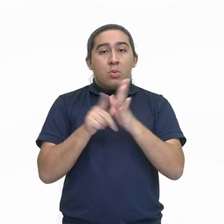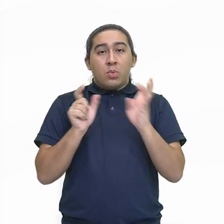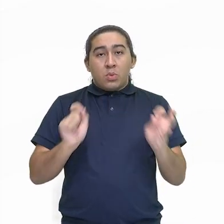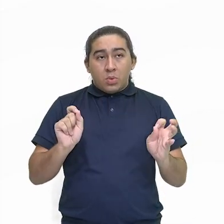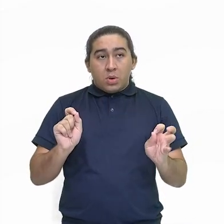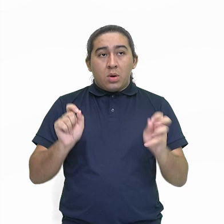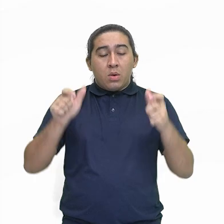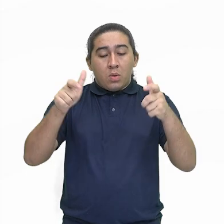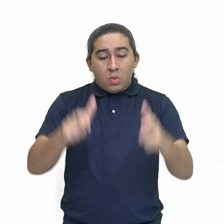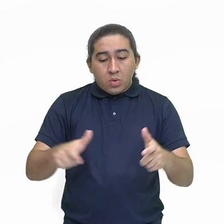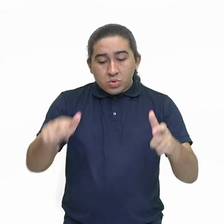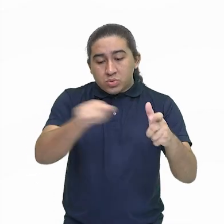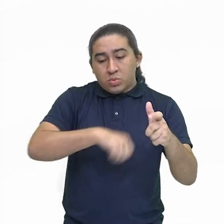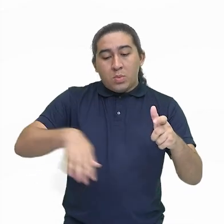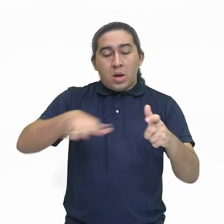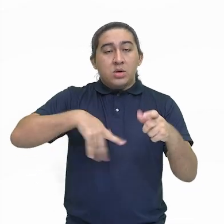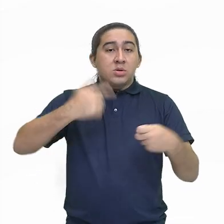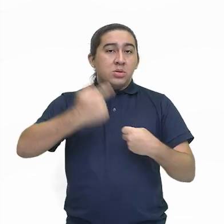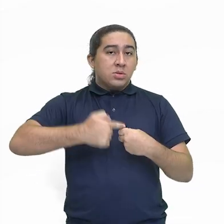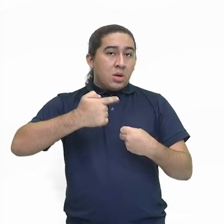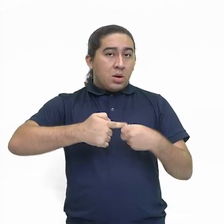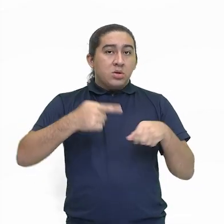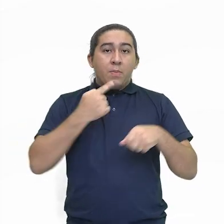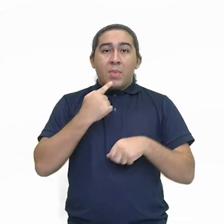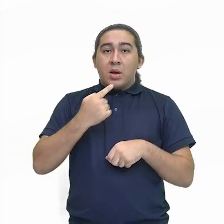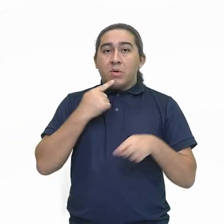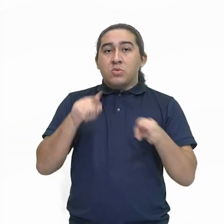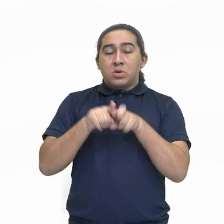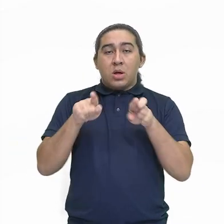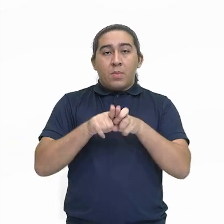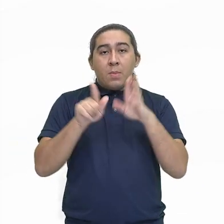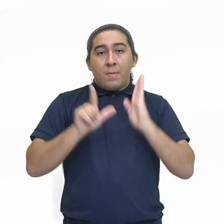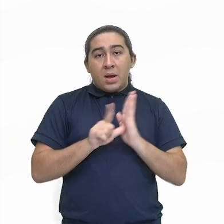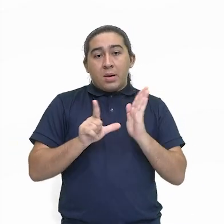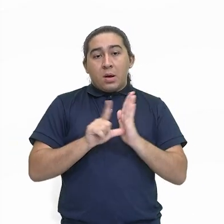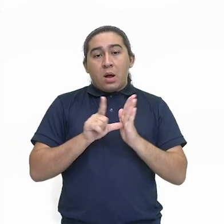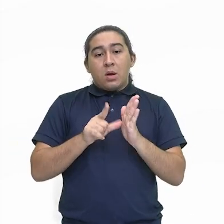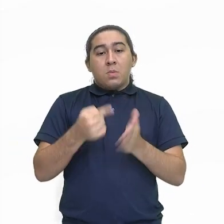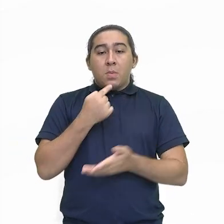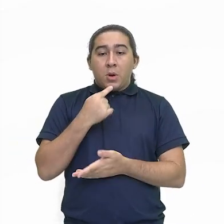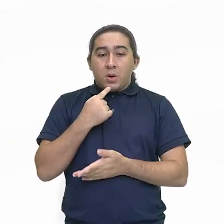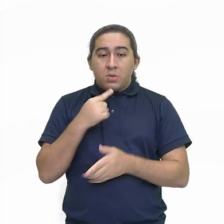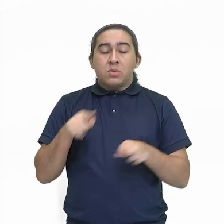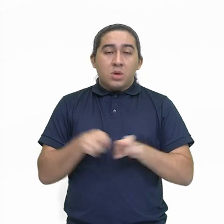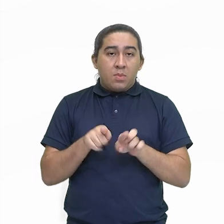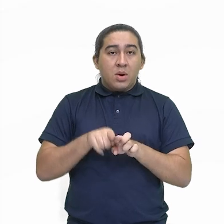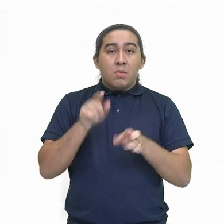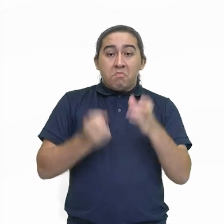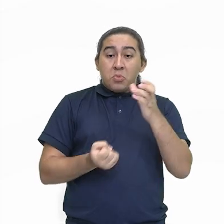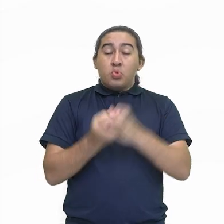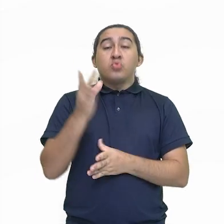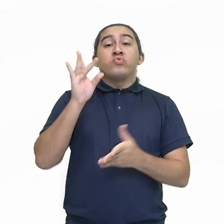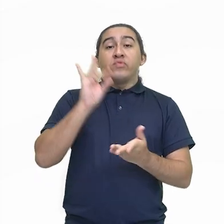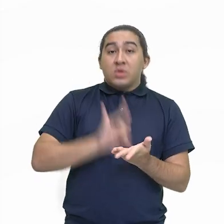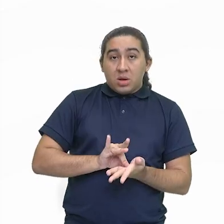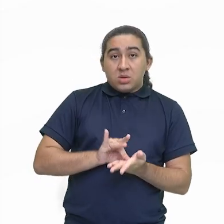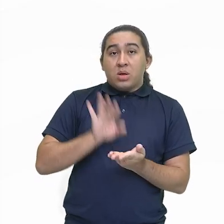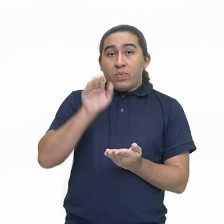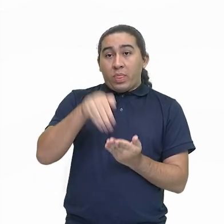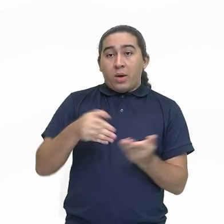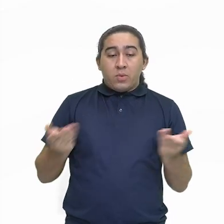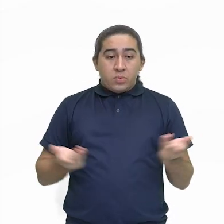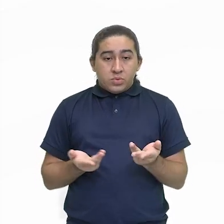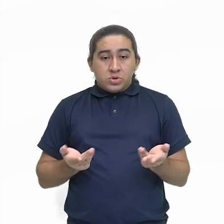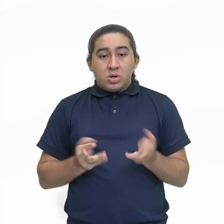para o local, né, as cidades, né, para os mercados locais. O MST é um dos que mais produzem, né, atualmente,